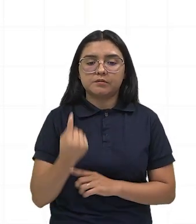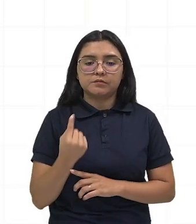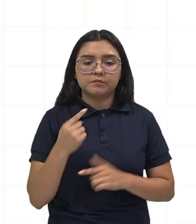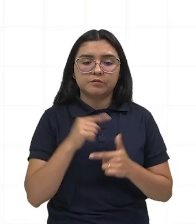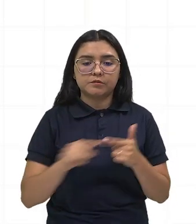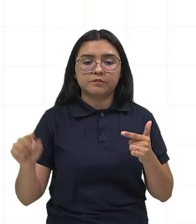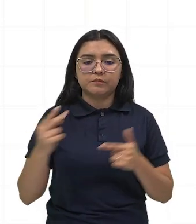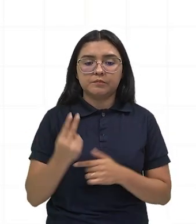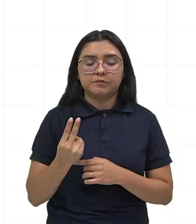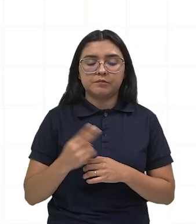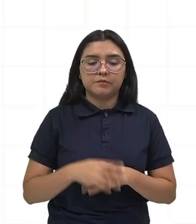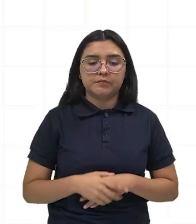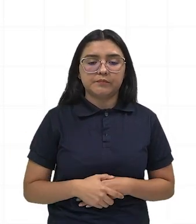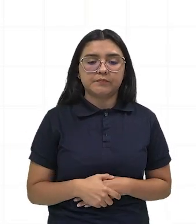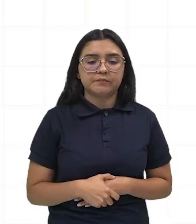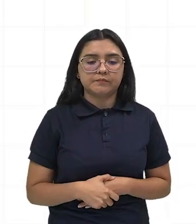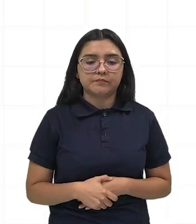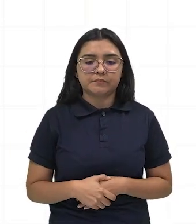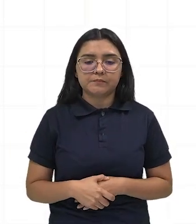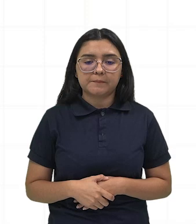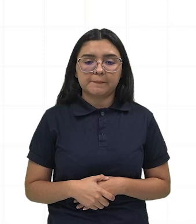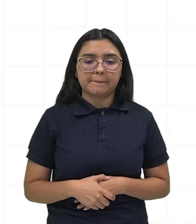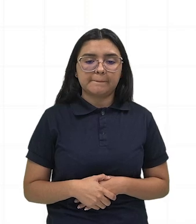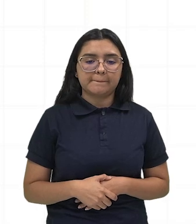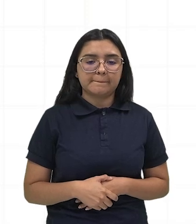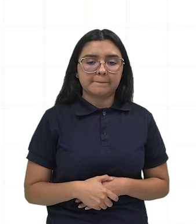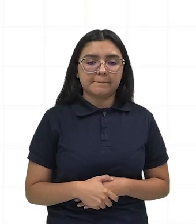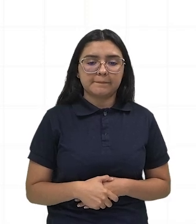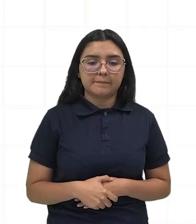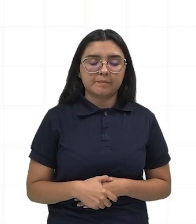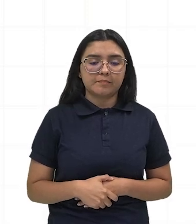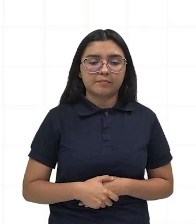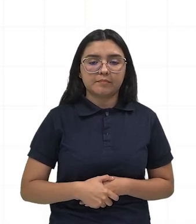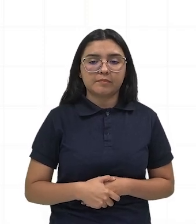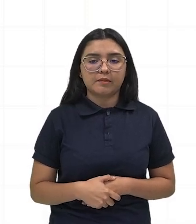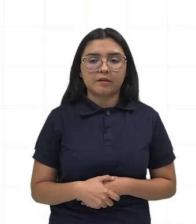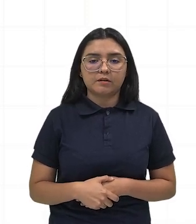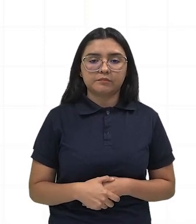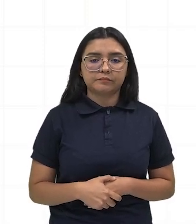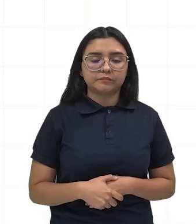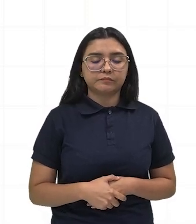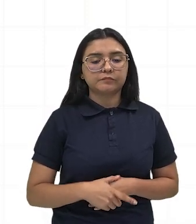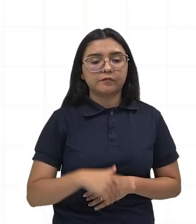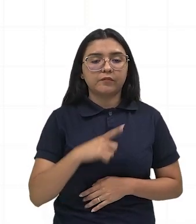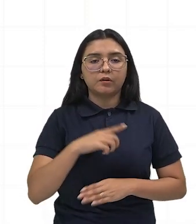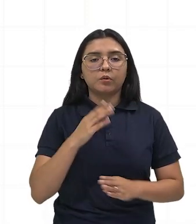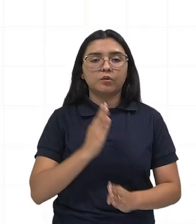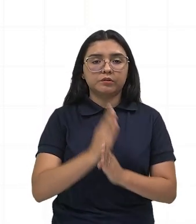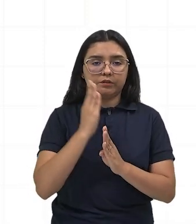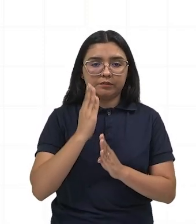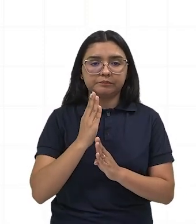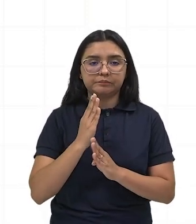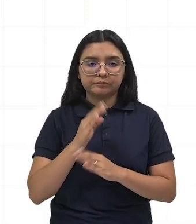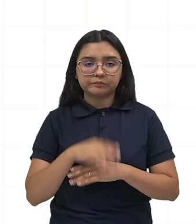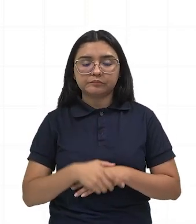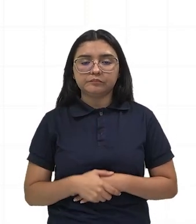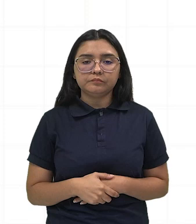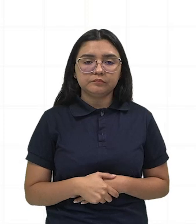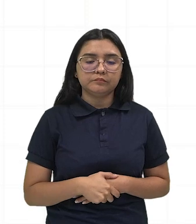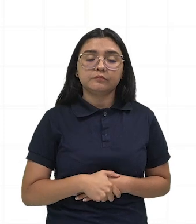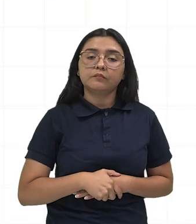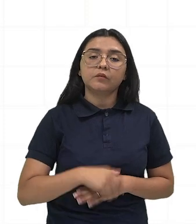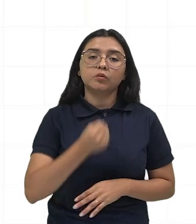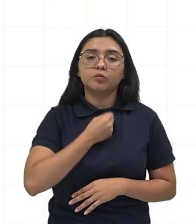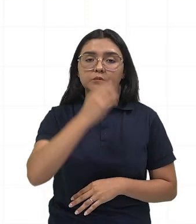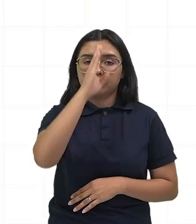e divido por 2. E aí você vai ter o elemento central. Aí você poderia perguntar, e